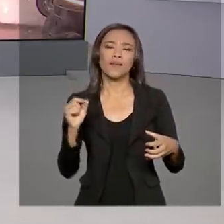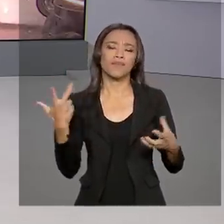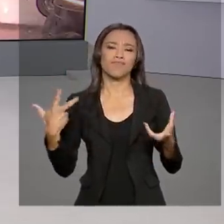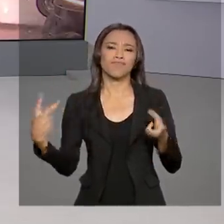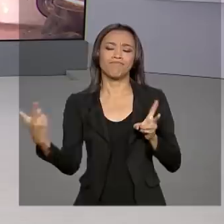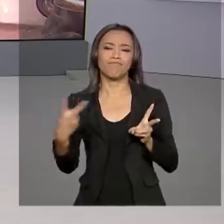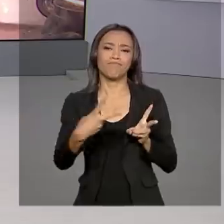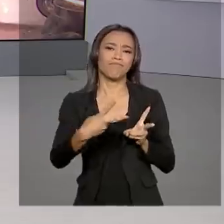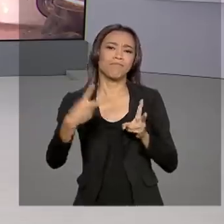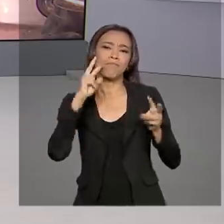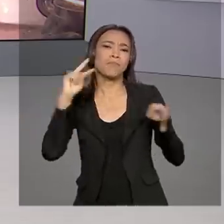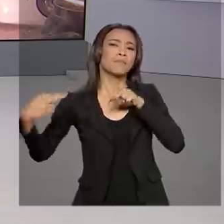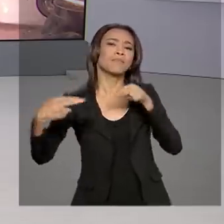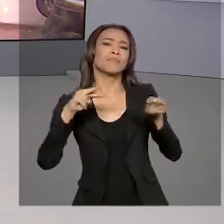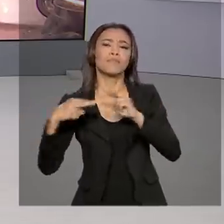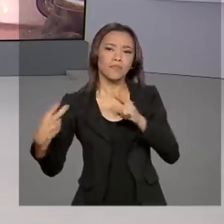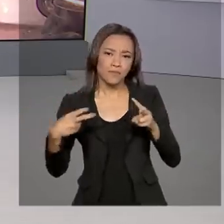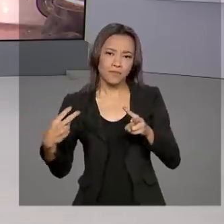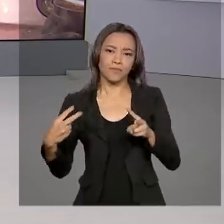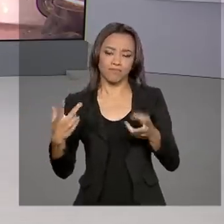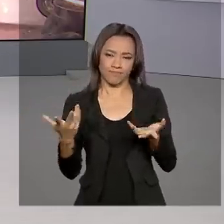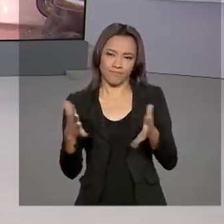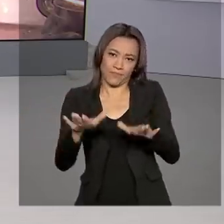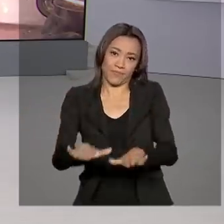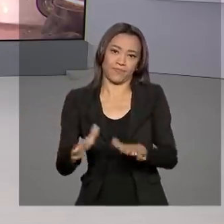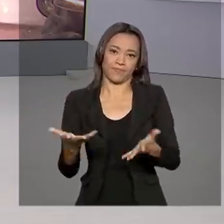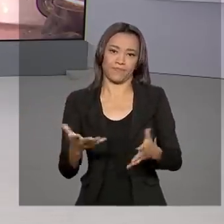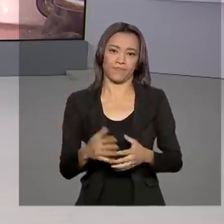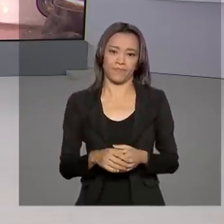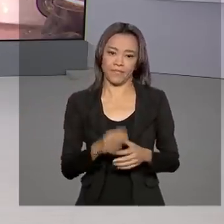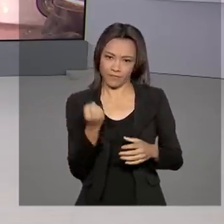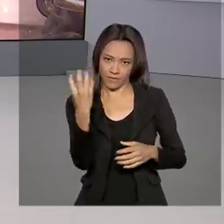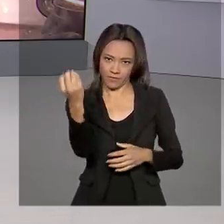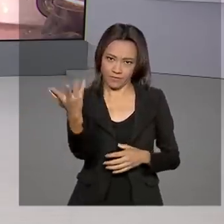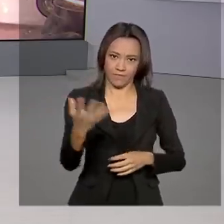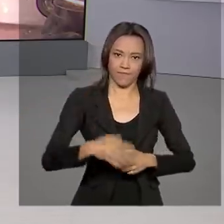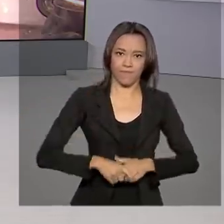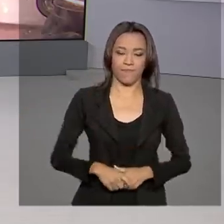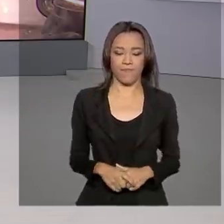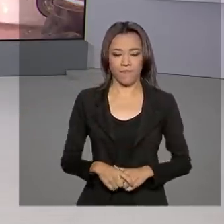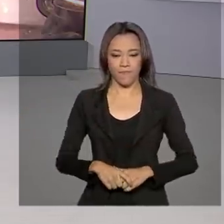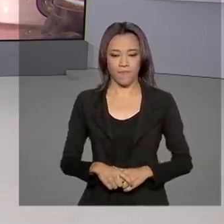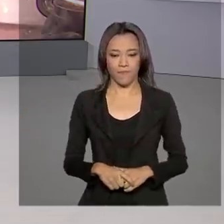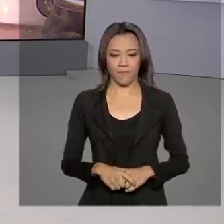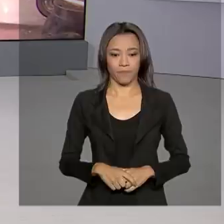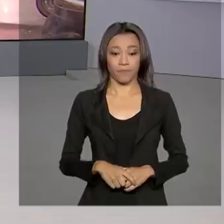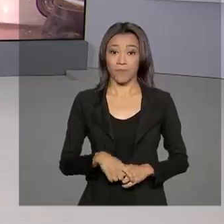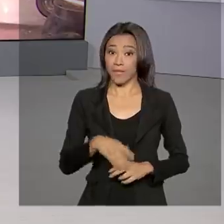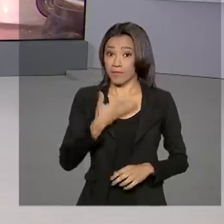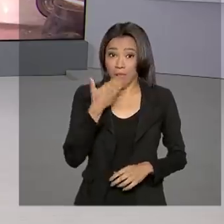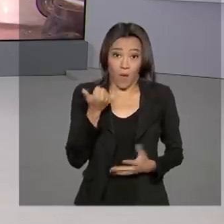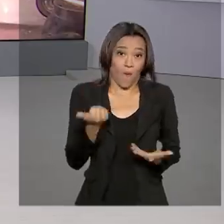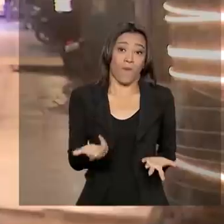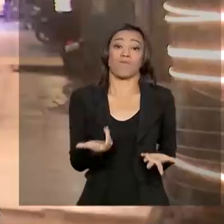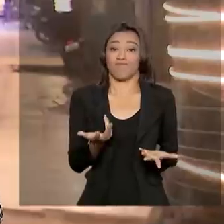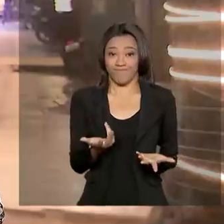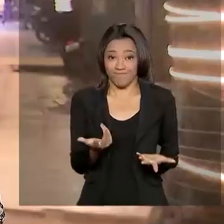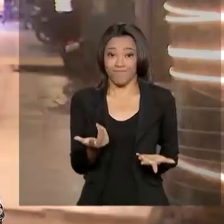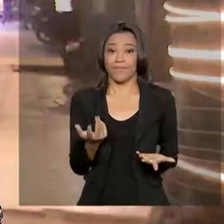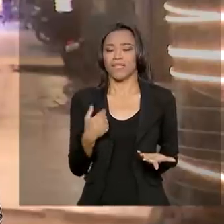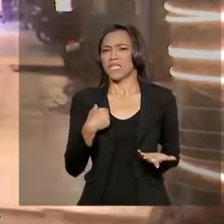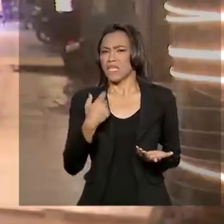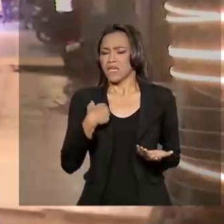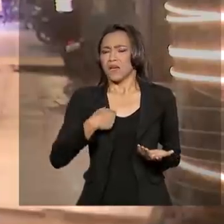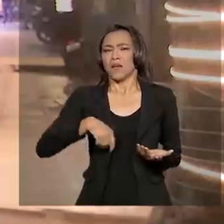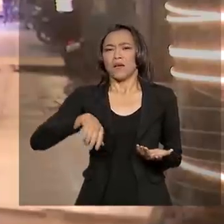presidente Jair Bolsonaro à Índia? Renata, as melhores possíveis. O que eu ouvi lá hoje de